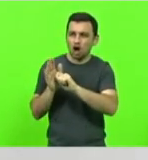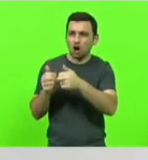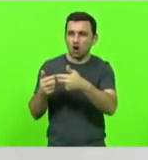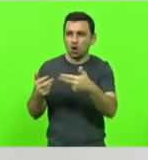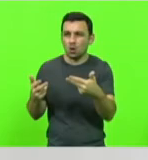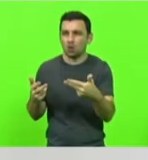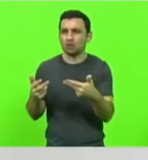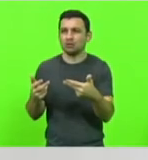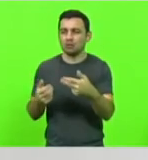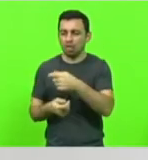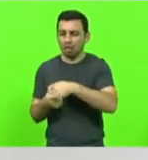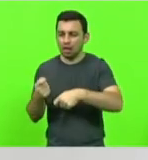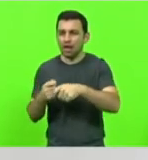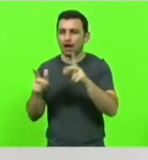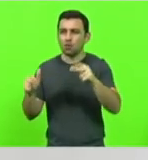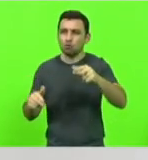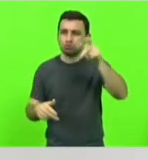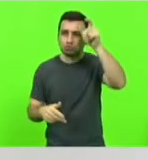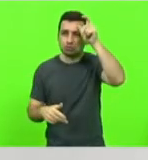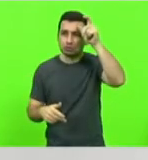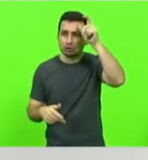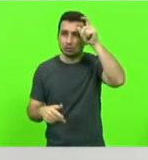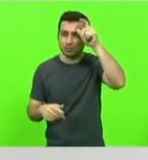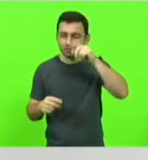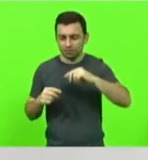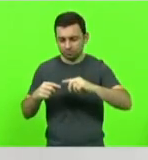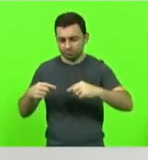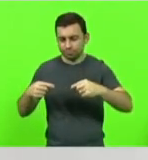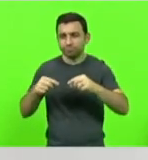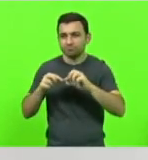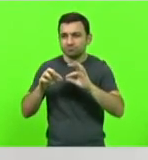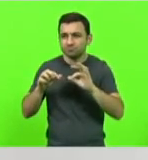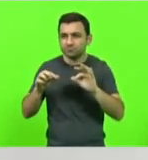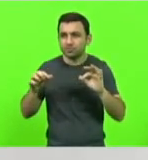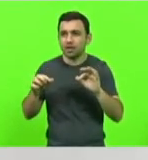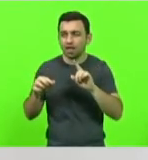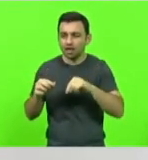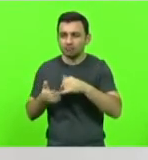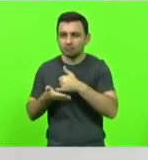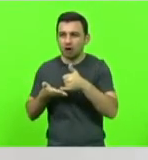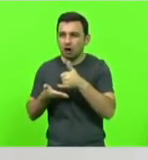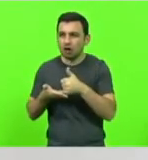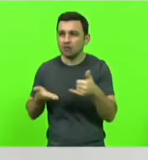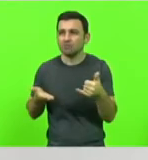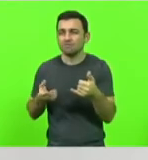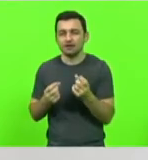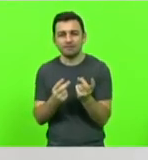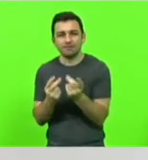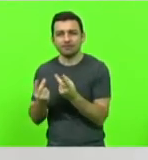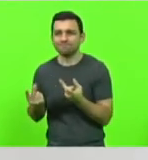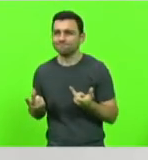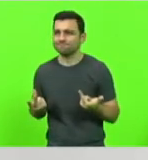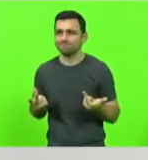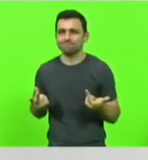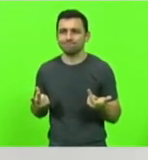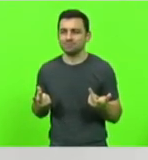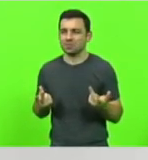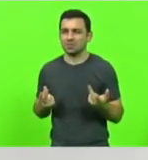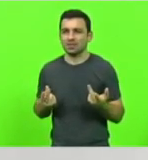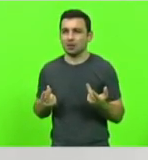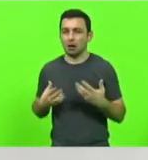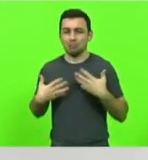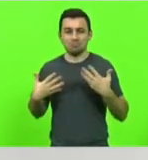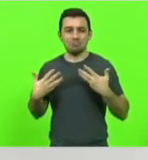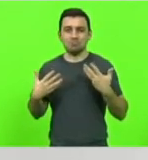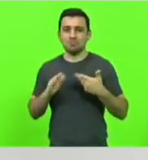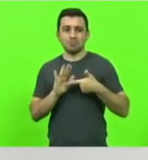de demônio enroladinho num pedaço de plástico que é vendido. Não existe glamour nenhum,